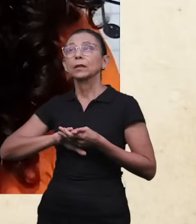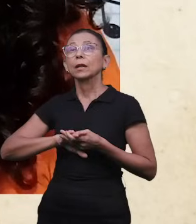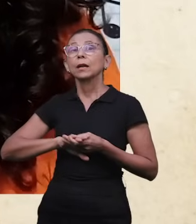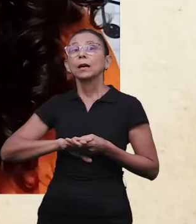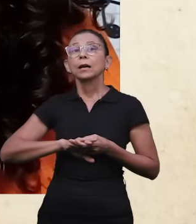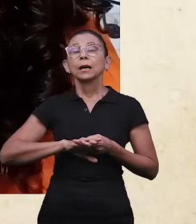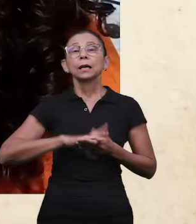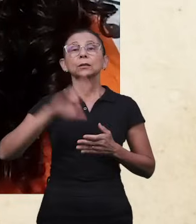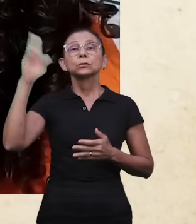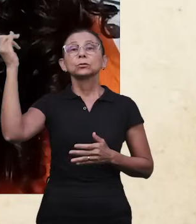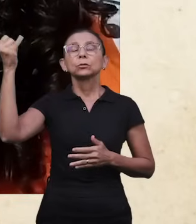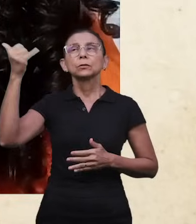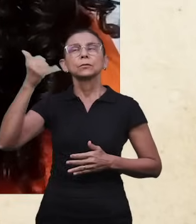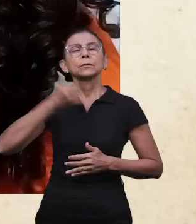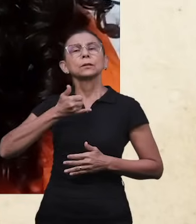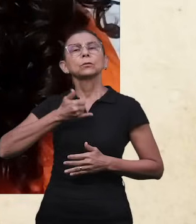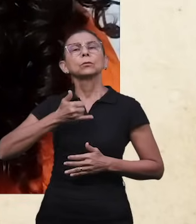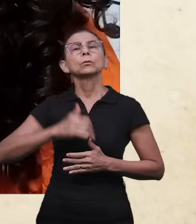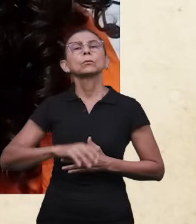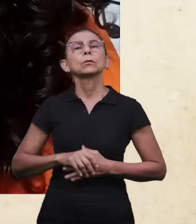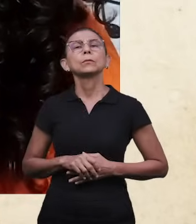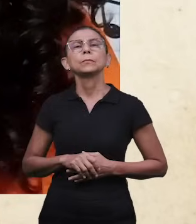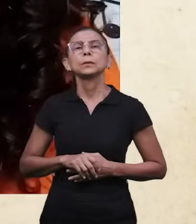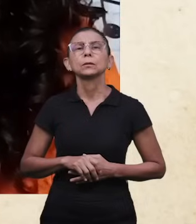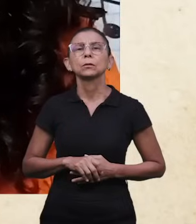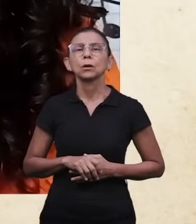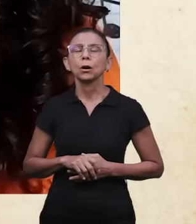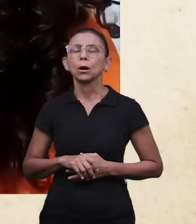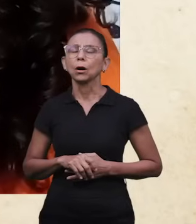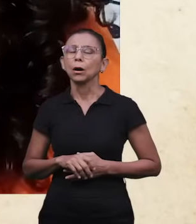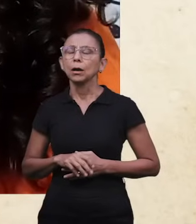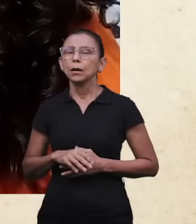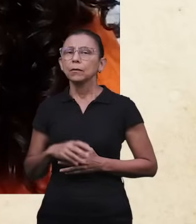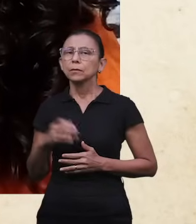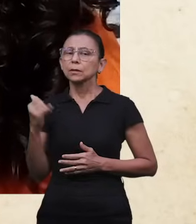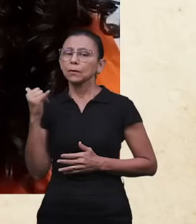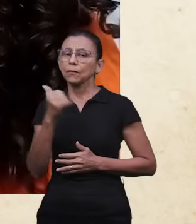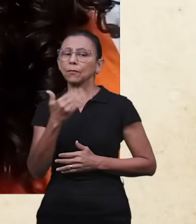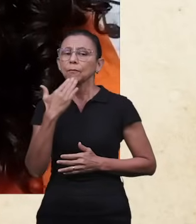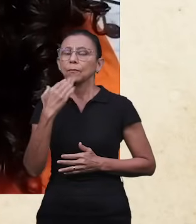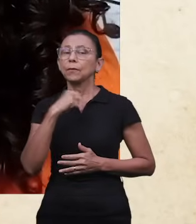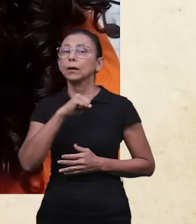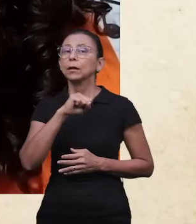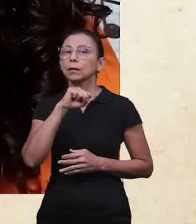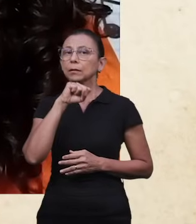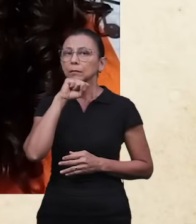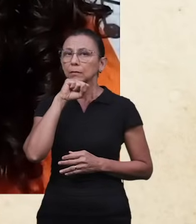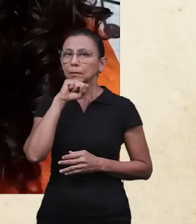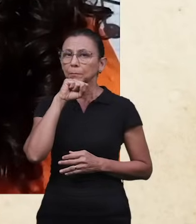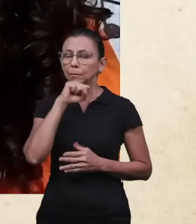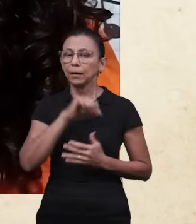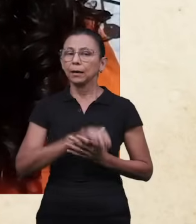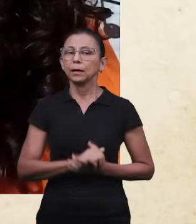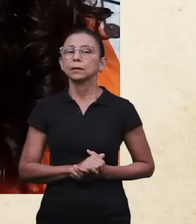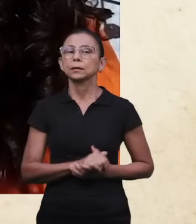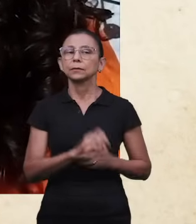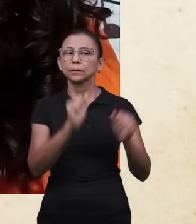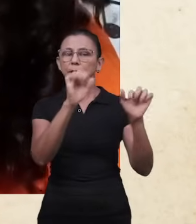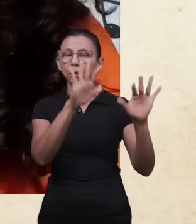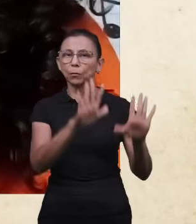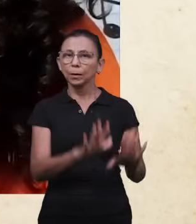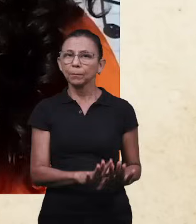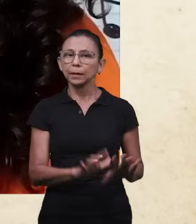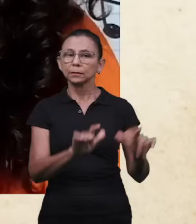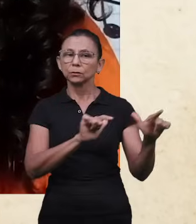profética que queria que eu falasse com meu pai, quando eu descesse, que não muito longe dos dias o Senhor daria uma bênção profissional muito grande à vida dele